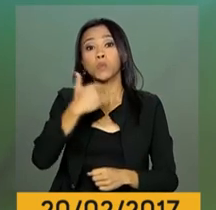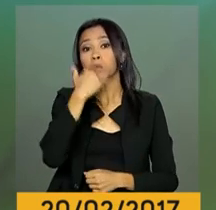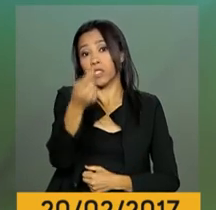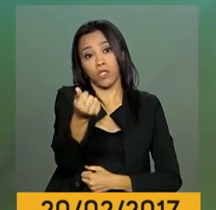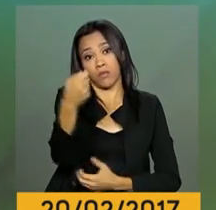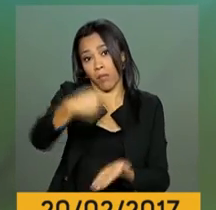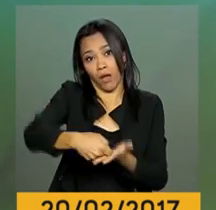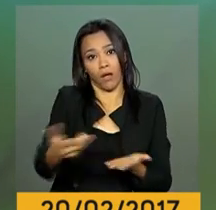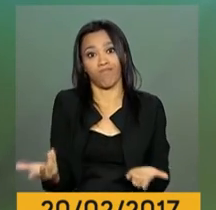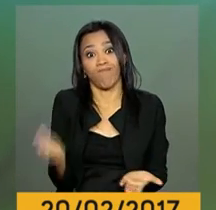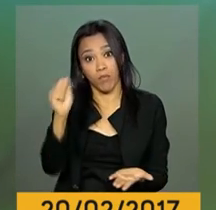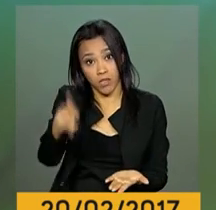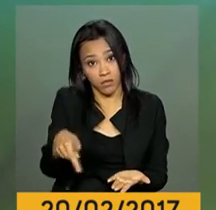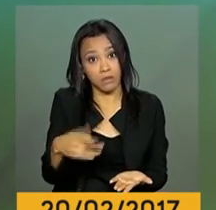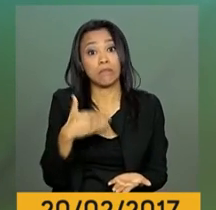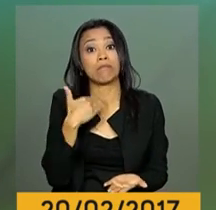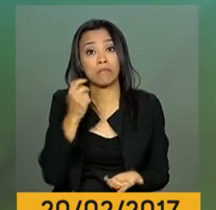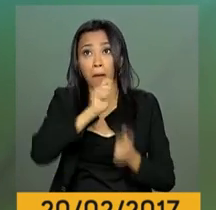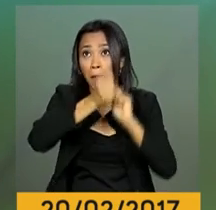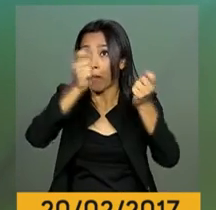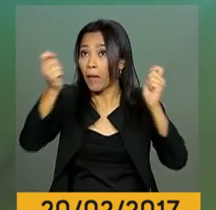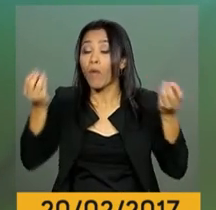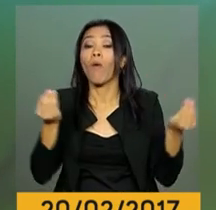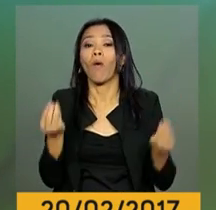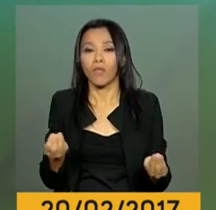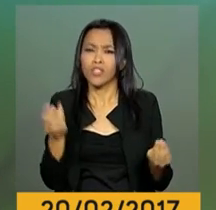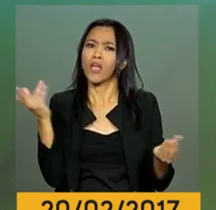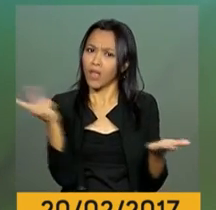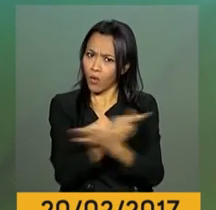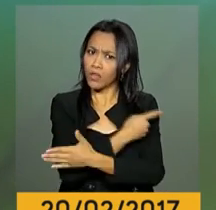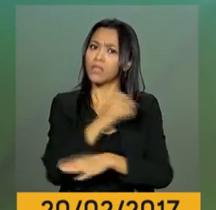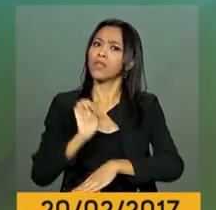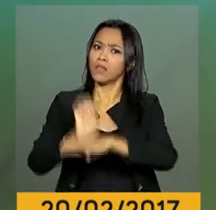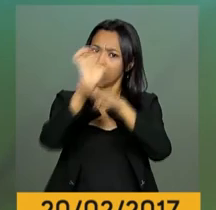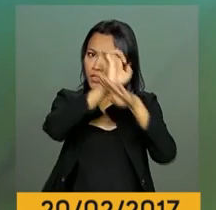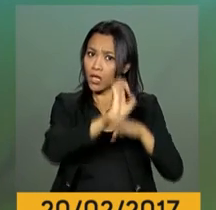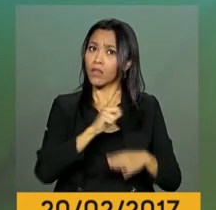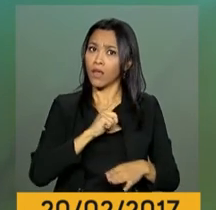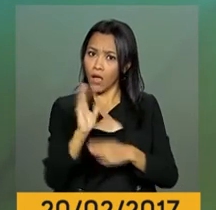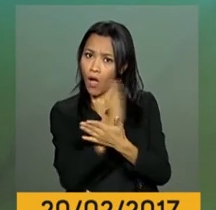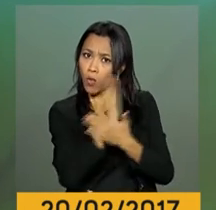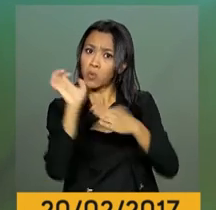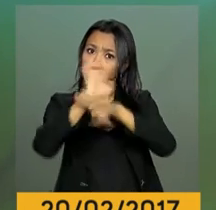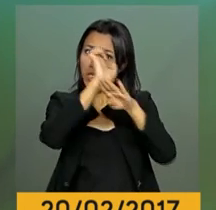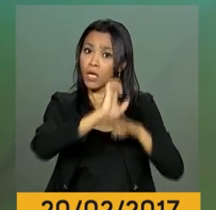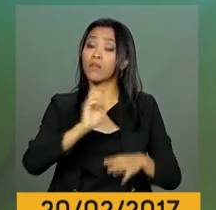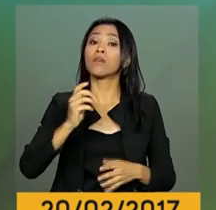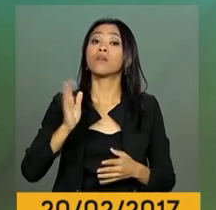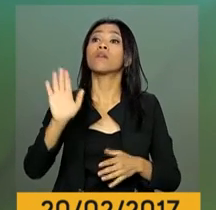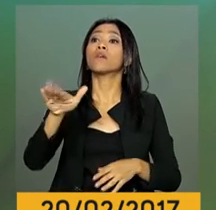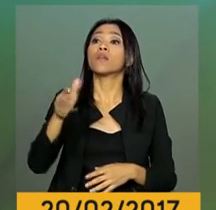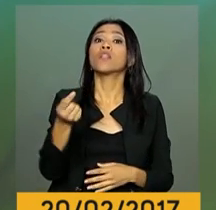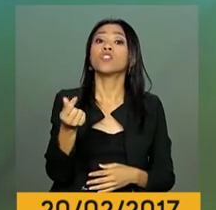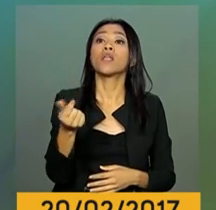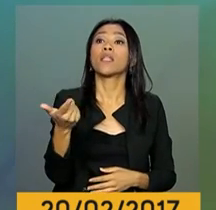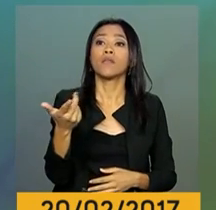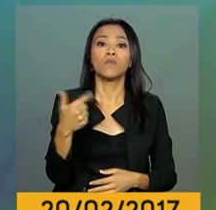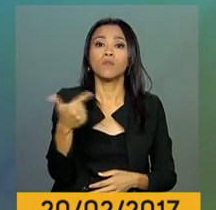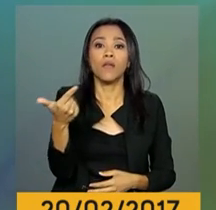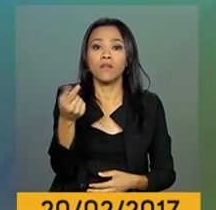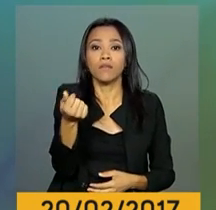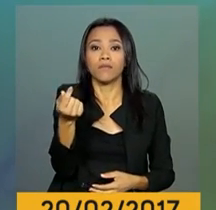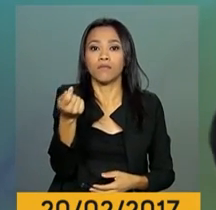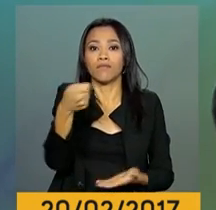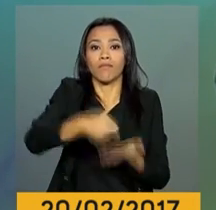de resto já está acontecendo em alguns estados brasileiros. Há estados brasileiros que você vai bater as portas, não tem que pagar, nem que pagar salário.